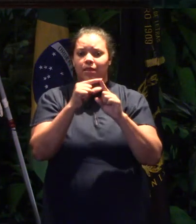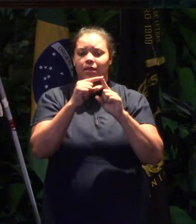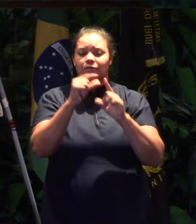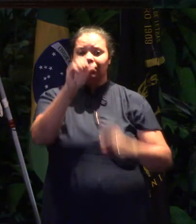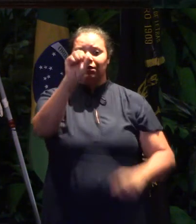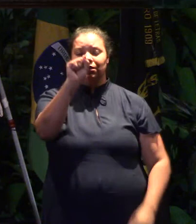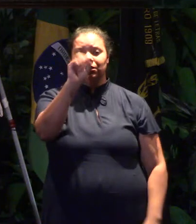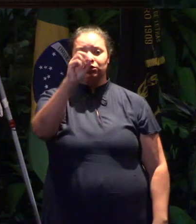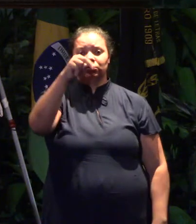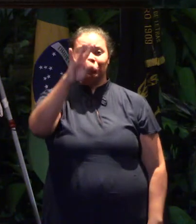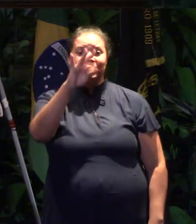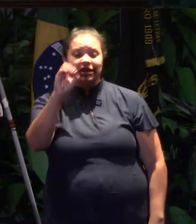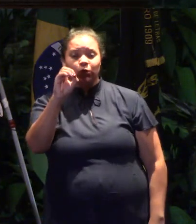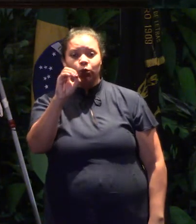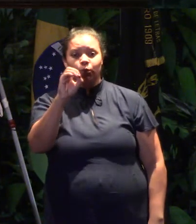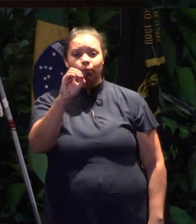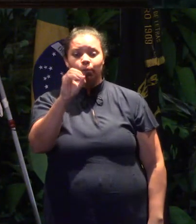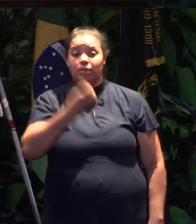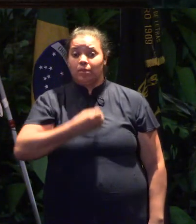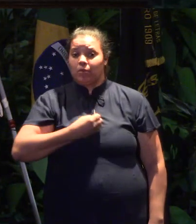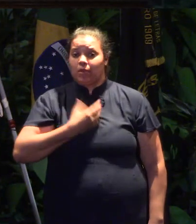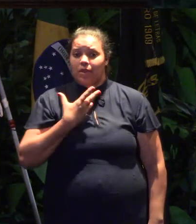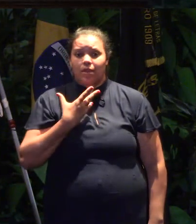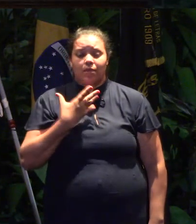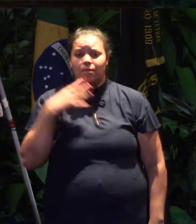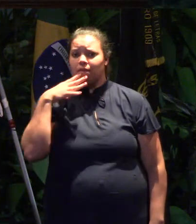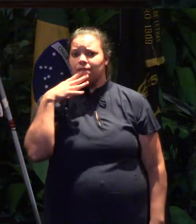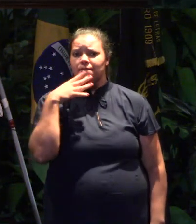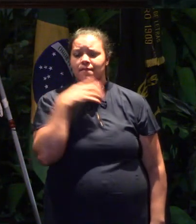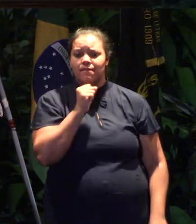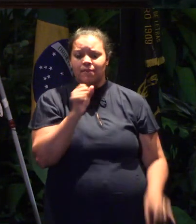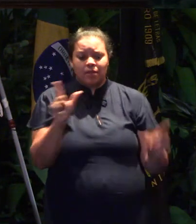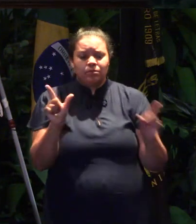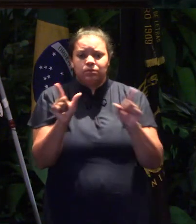que o soneto é o som pequeno, né, é um poema mais breve, mais curto, né,